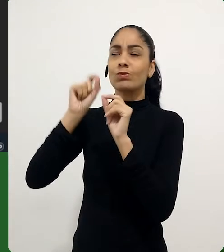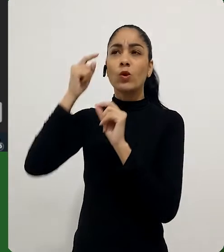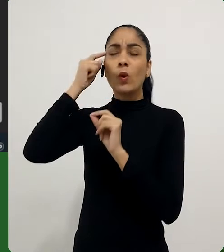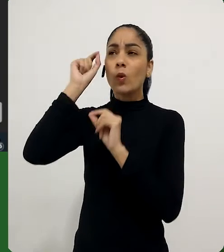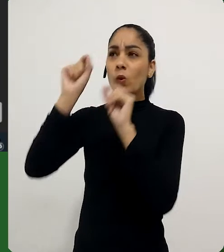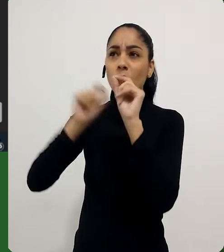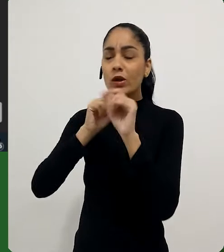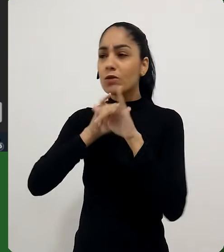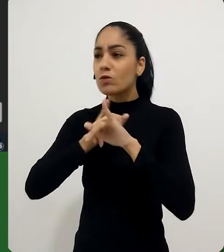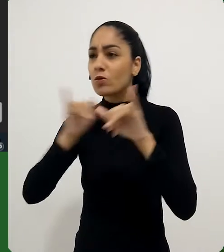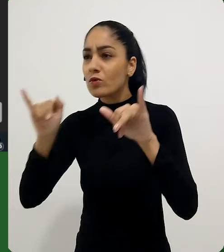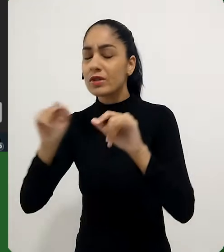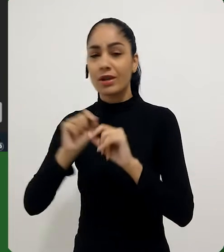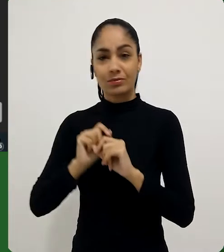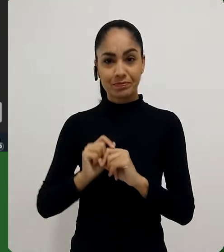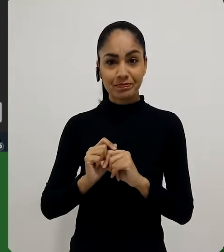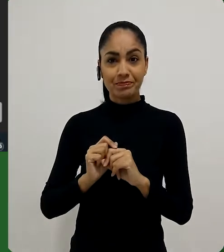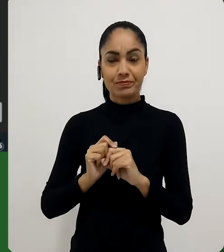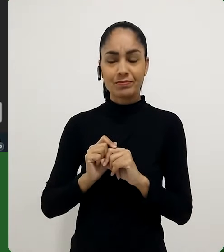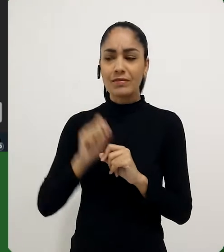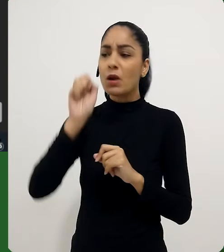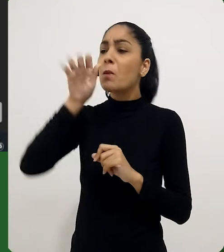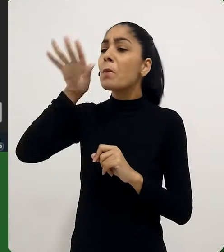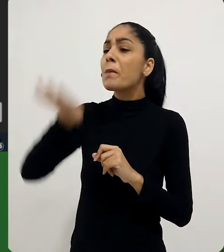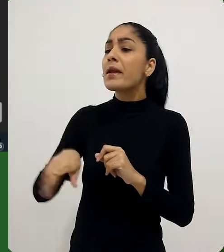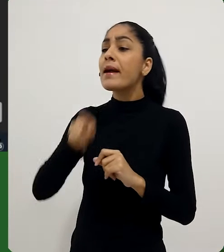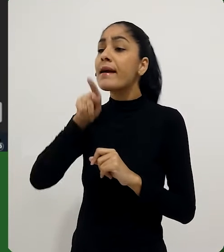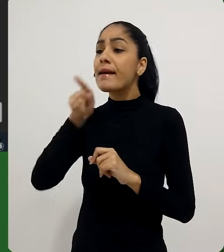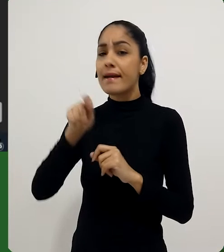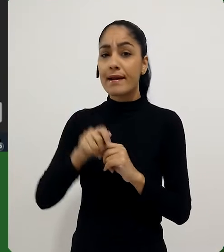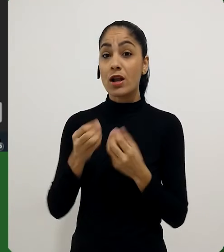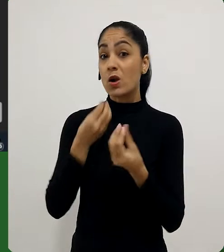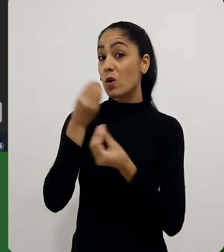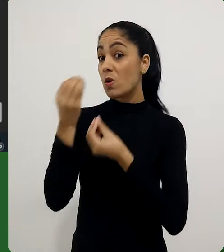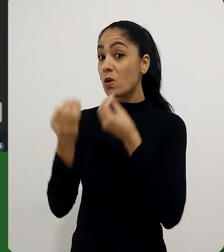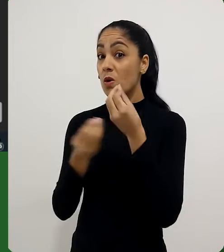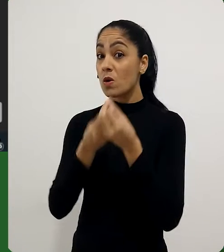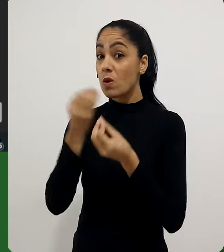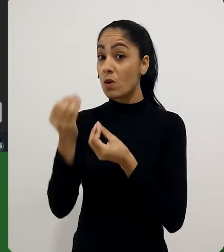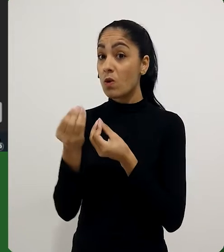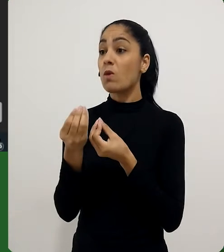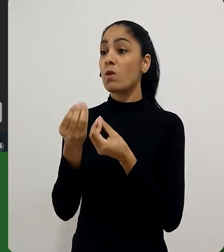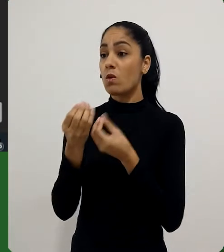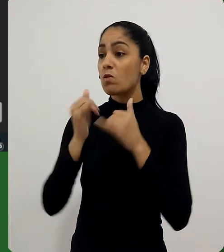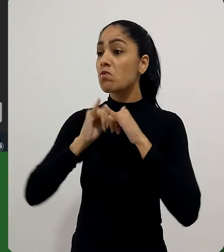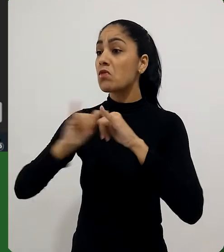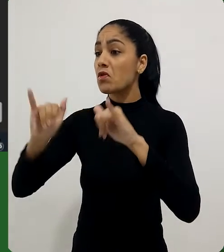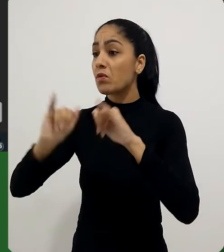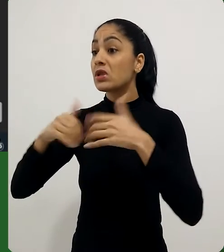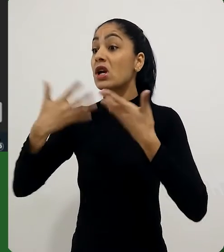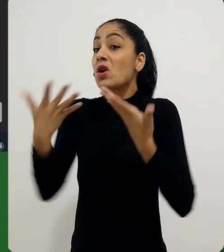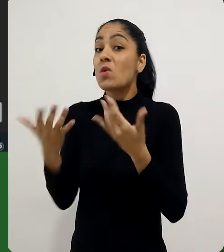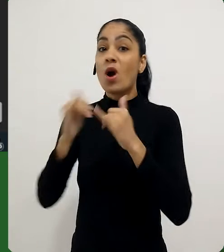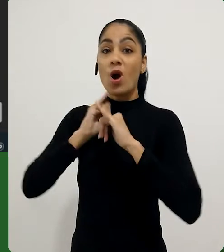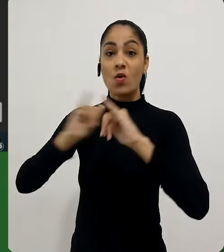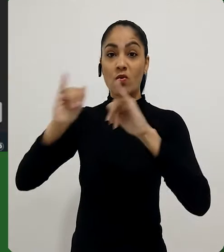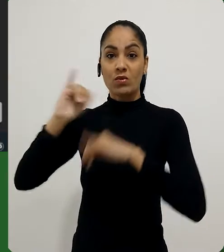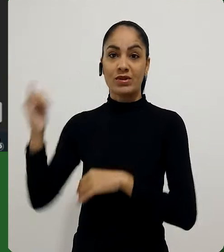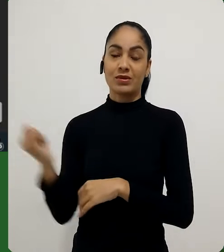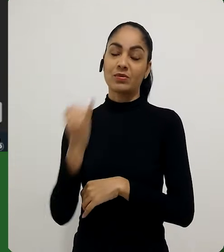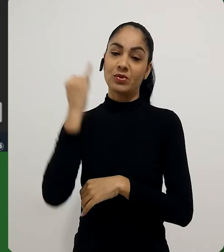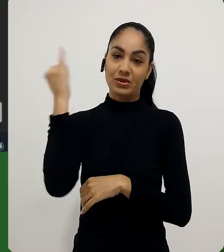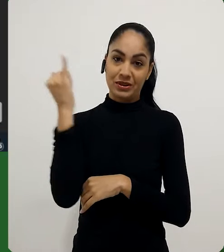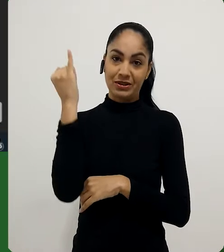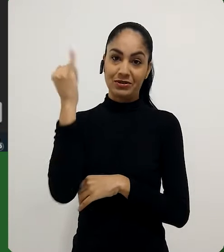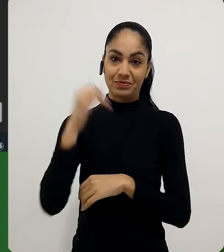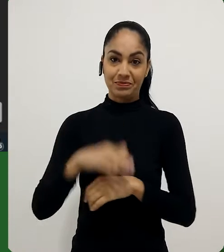plano, né? O que você vai comunicar, a quem, como deve